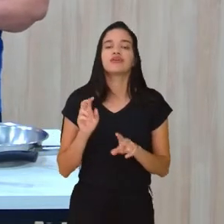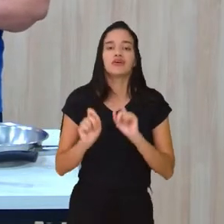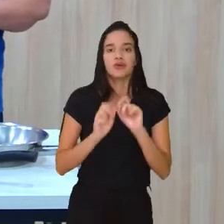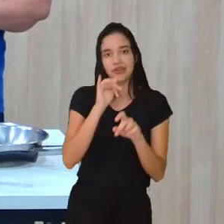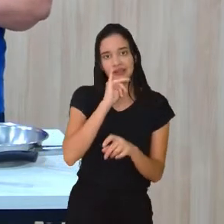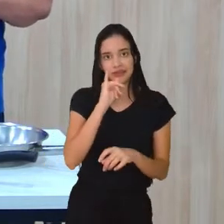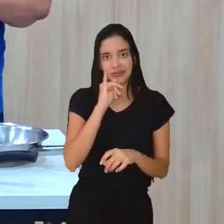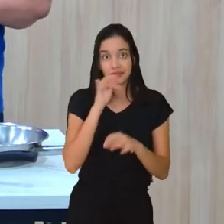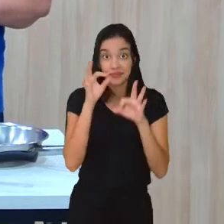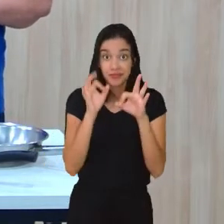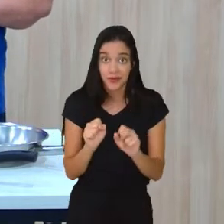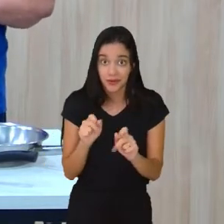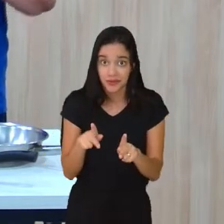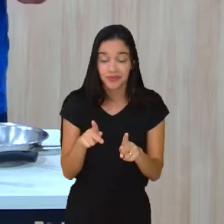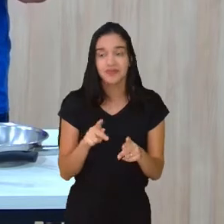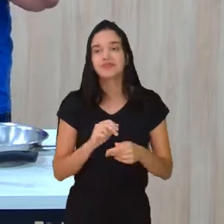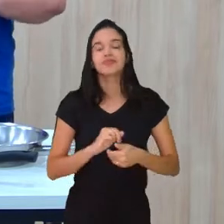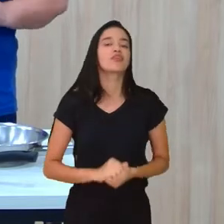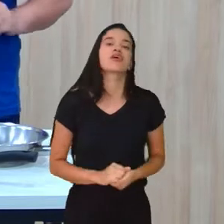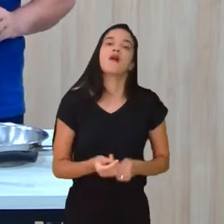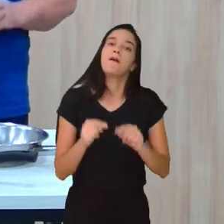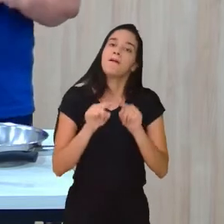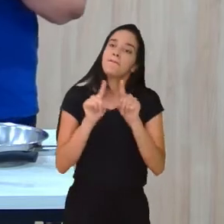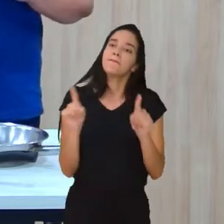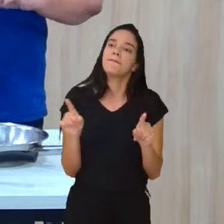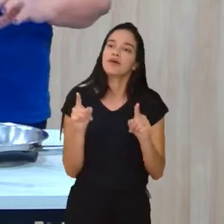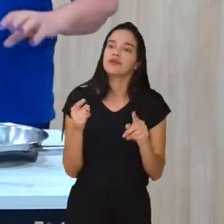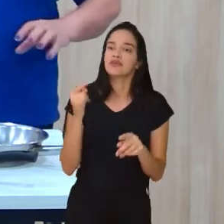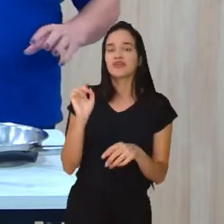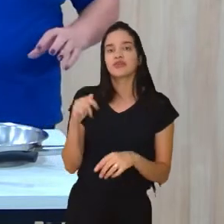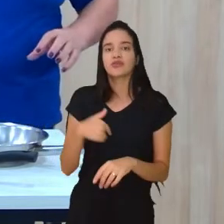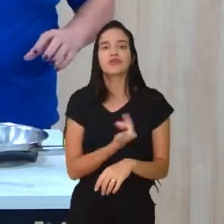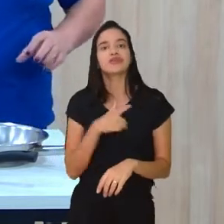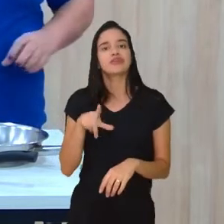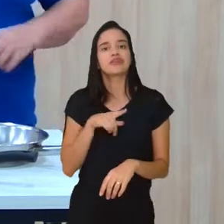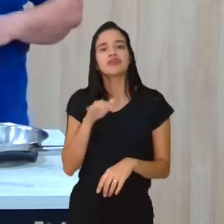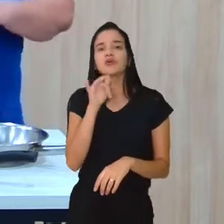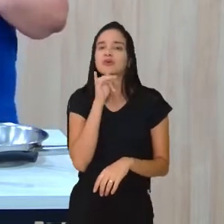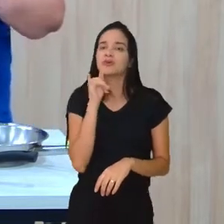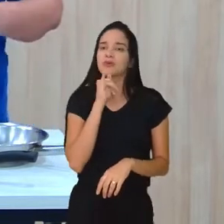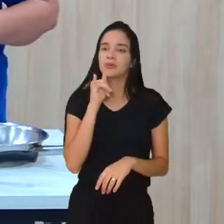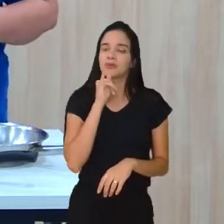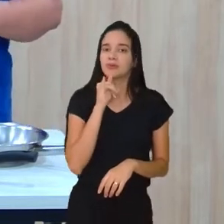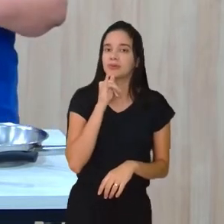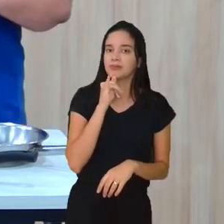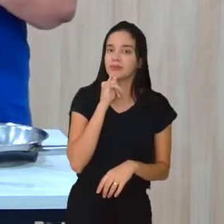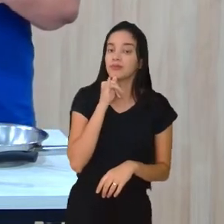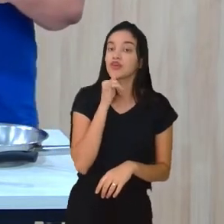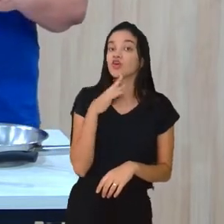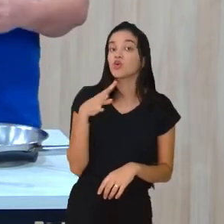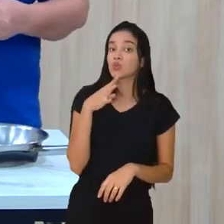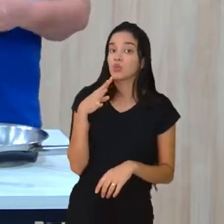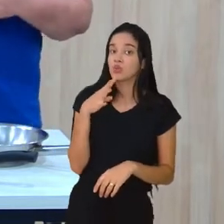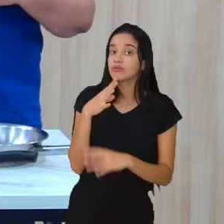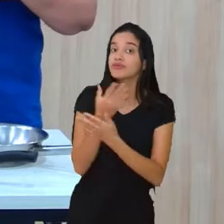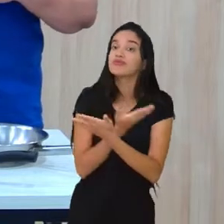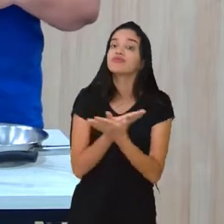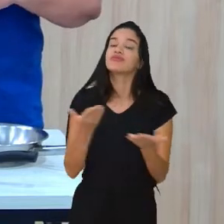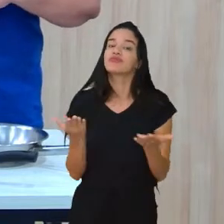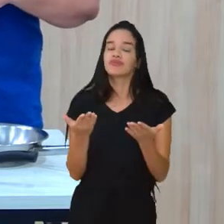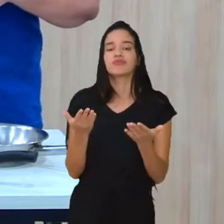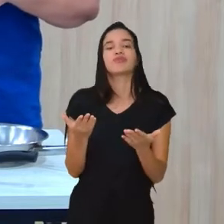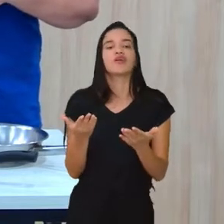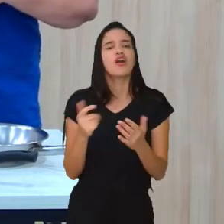aos exemplos, ok? Mas aí a gente tem um exemplo bem, né, conhecido de vocês através